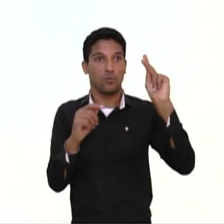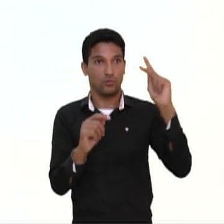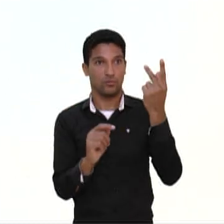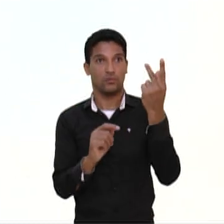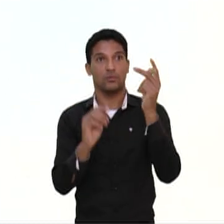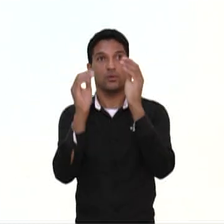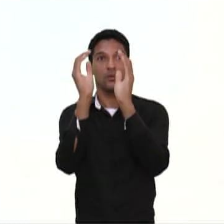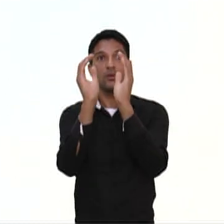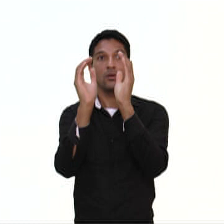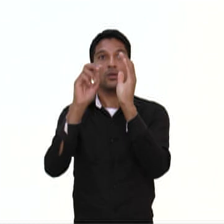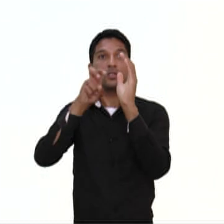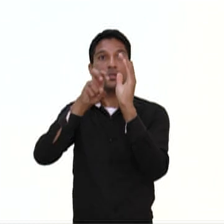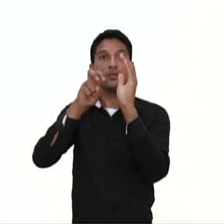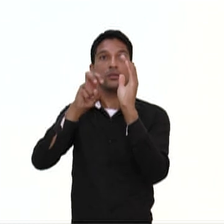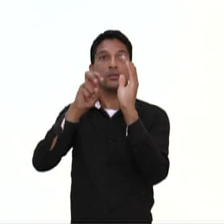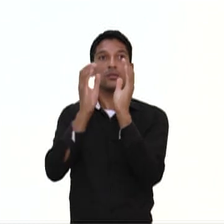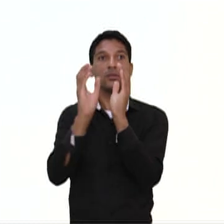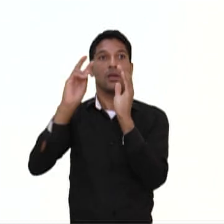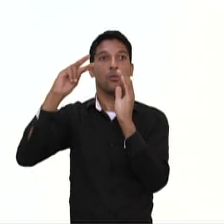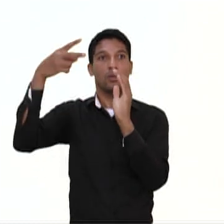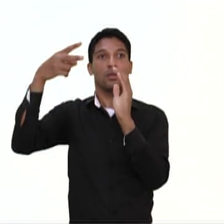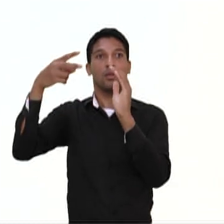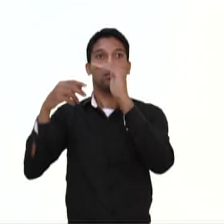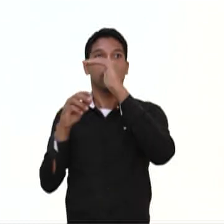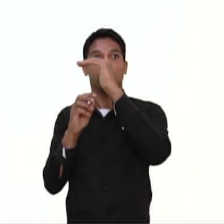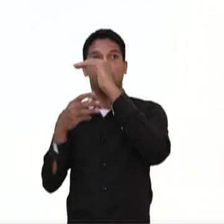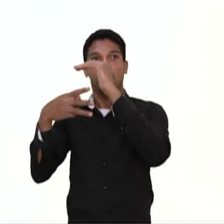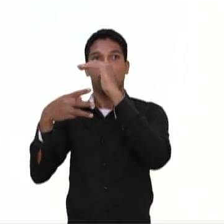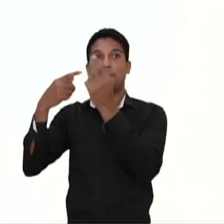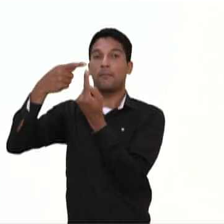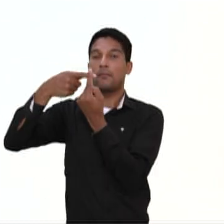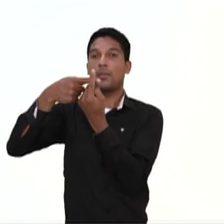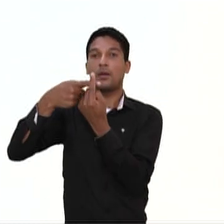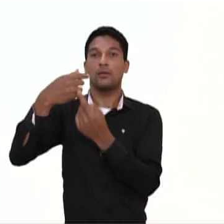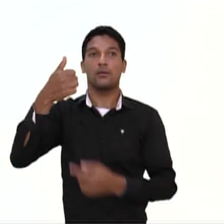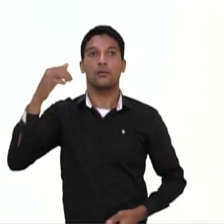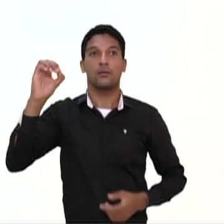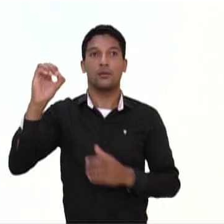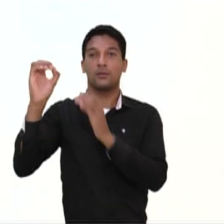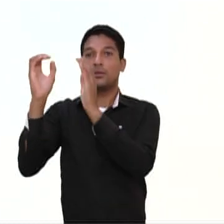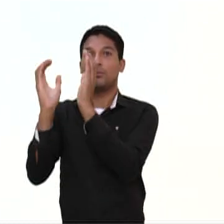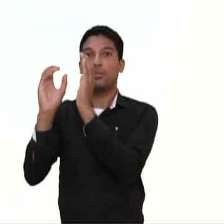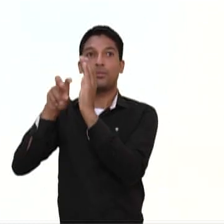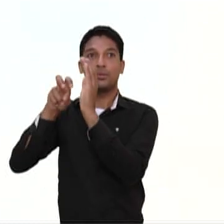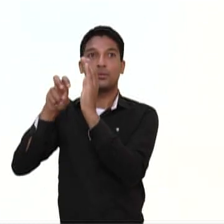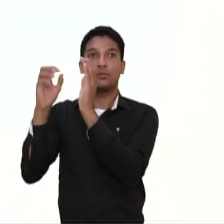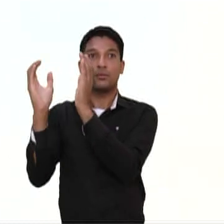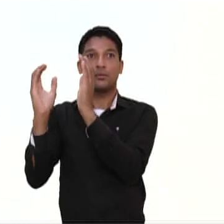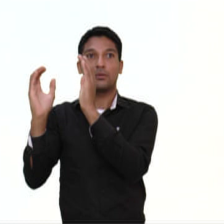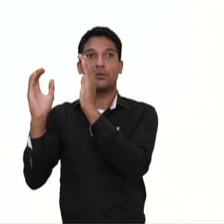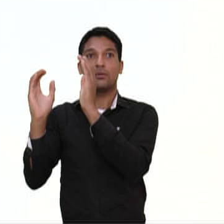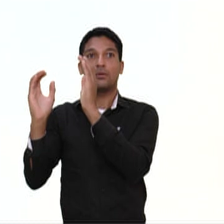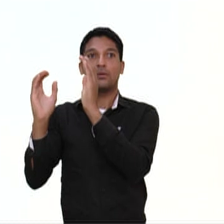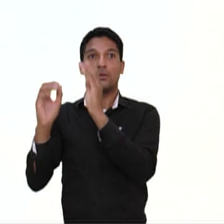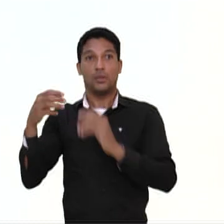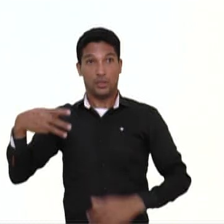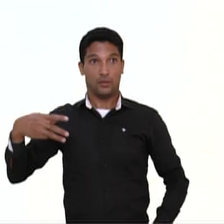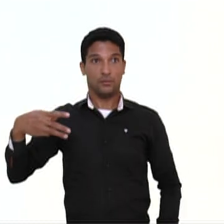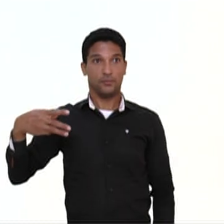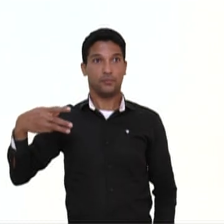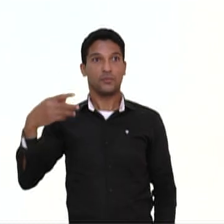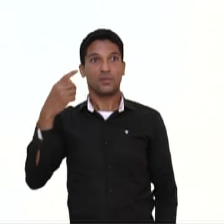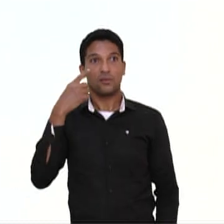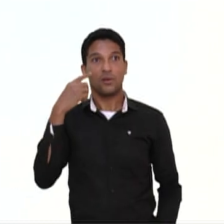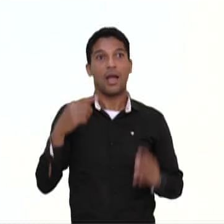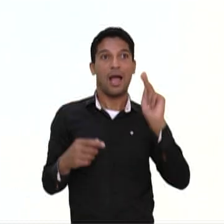mais 10 vezes 5, 50, menos 25 terços mais 50 terços, eu fico com 25 terços,